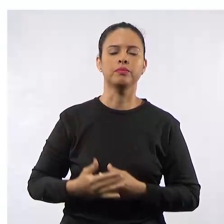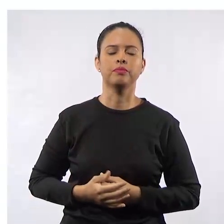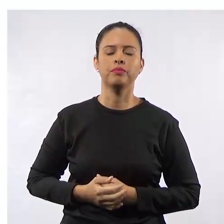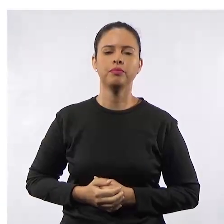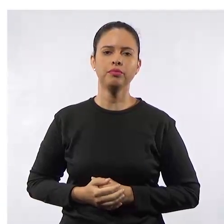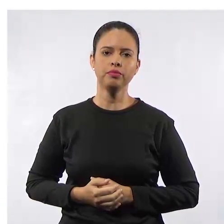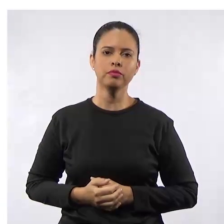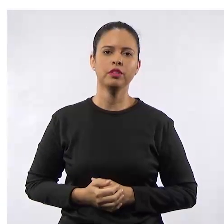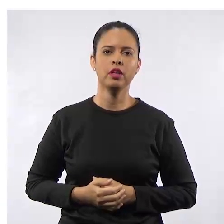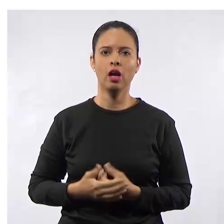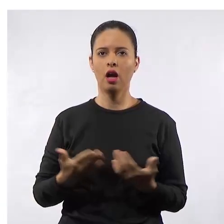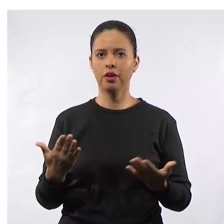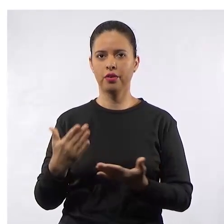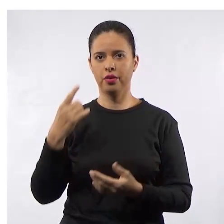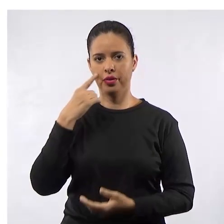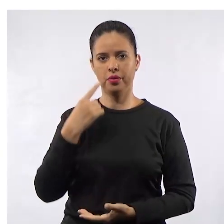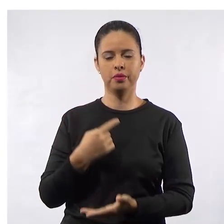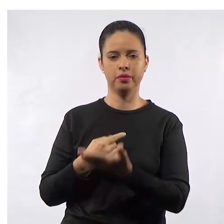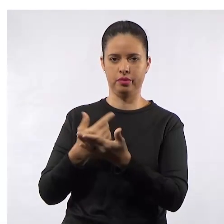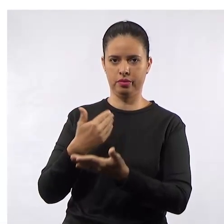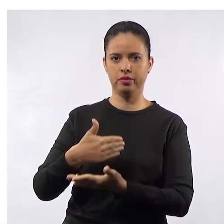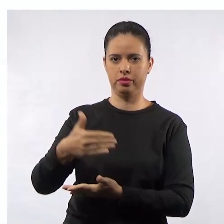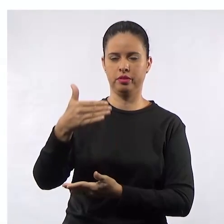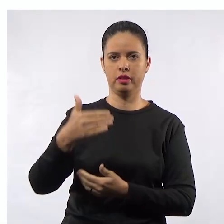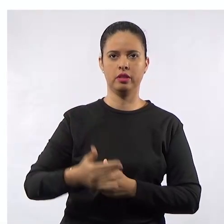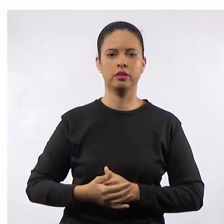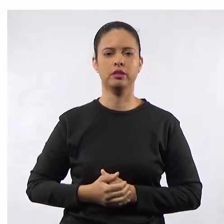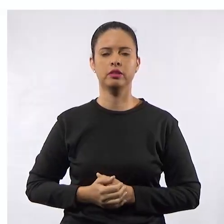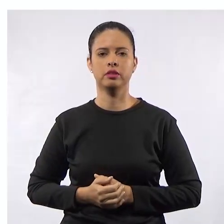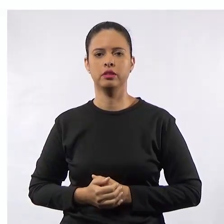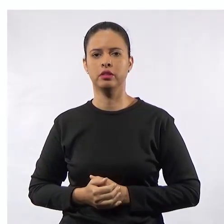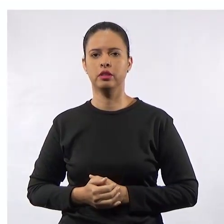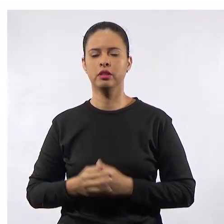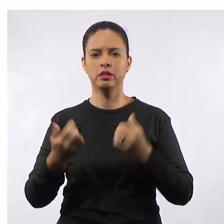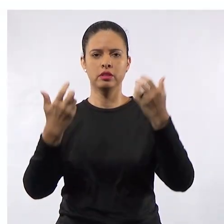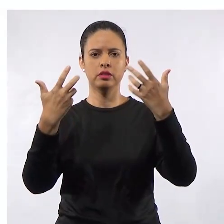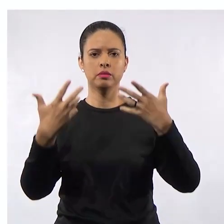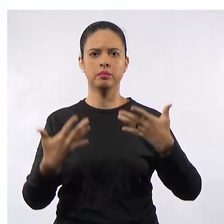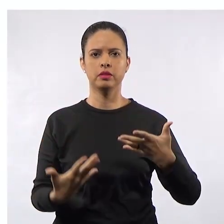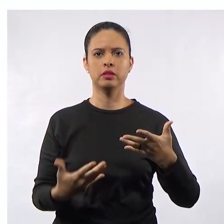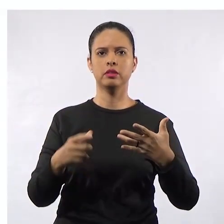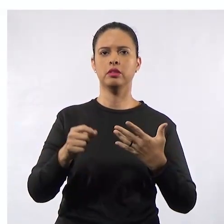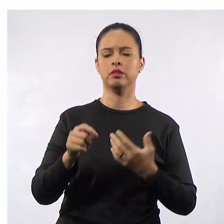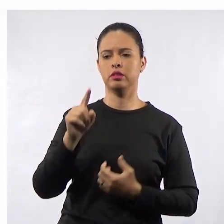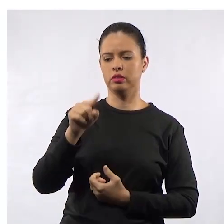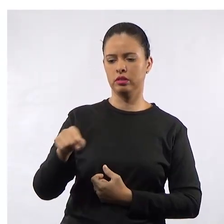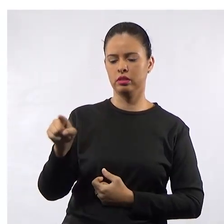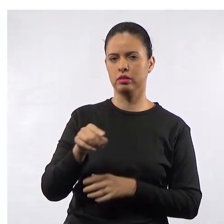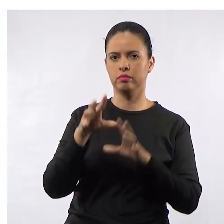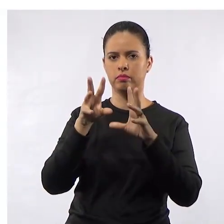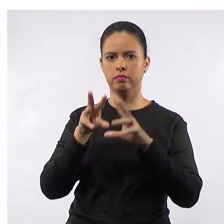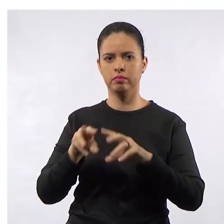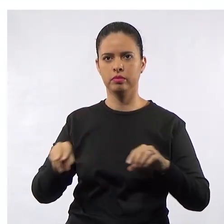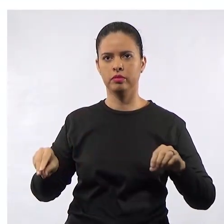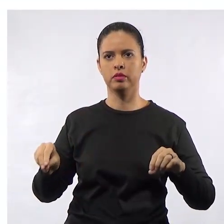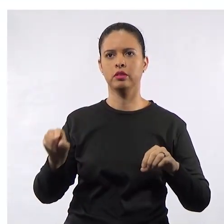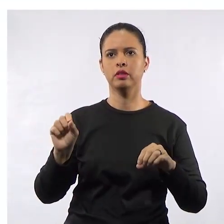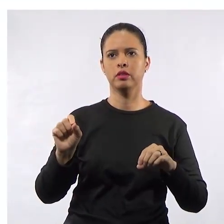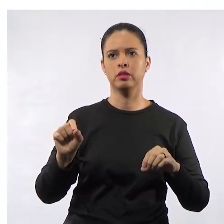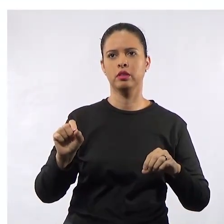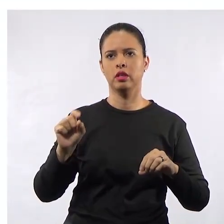tá certo vamos dando continuidade aqui ainda falando da dissolução